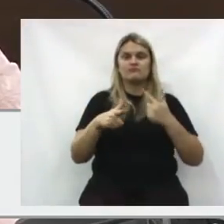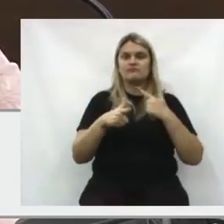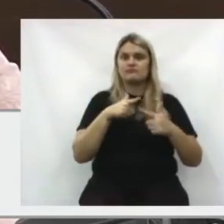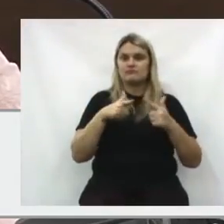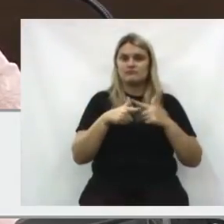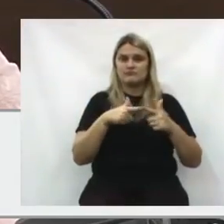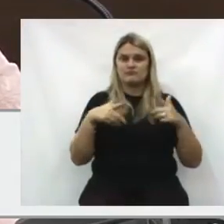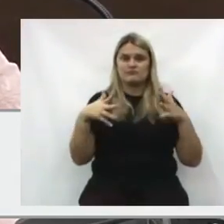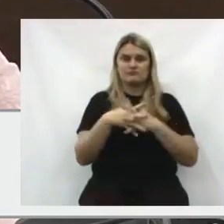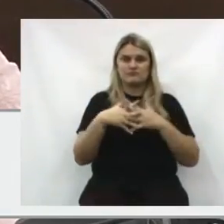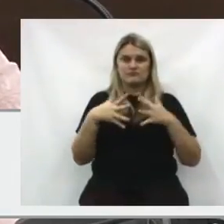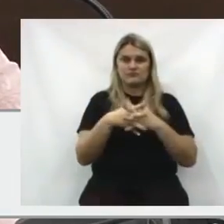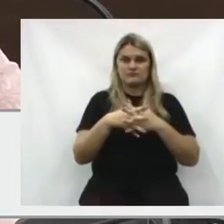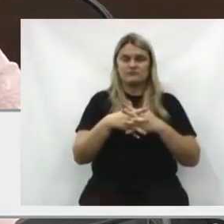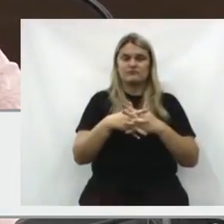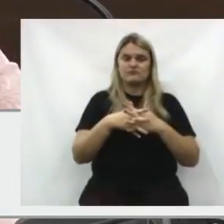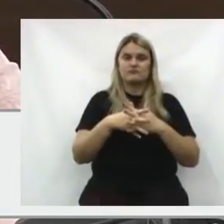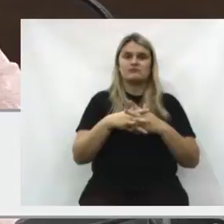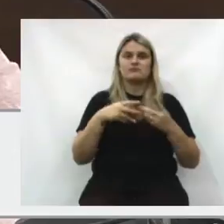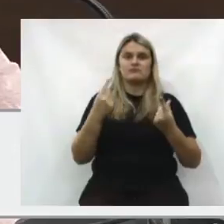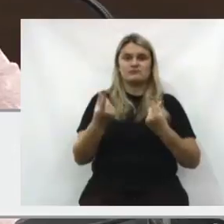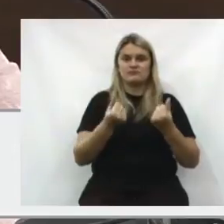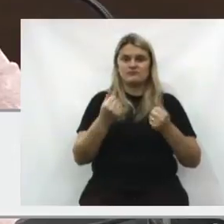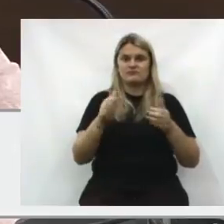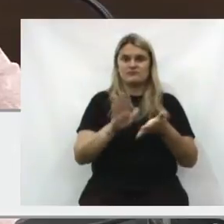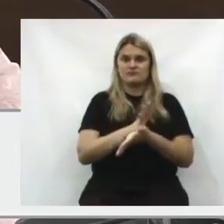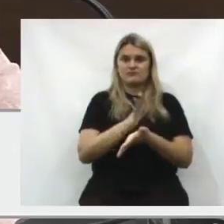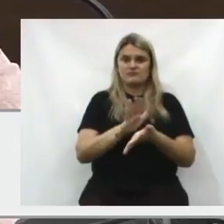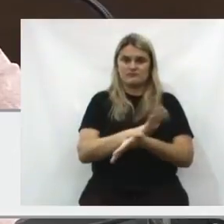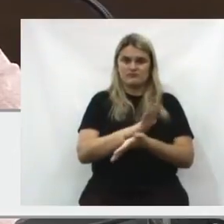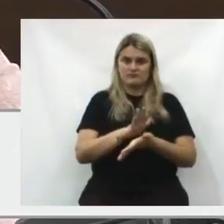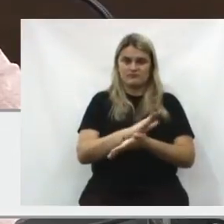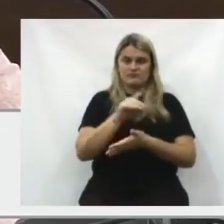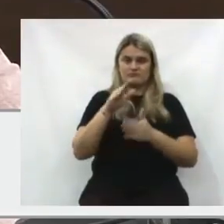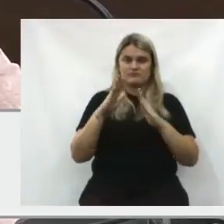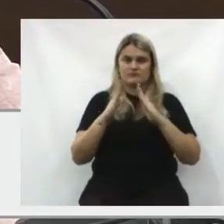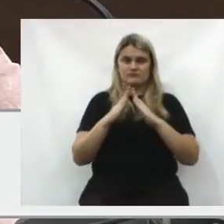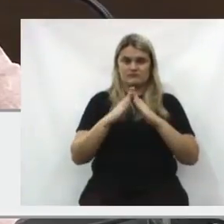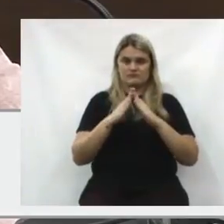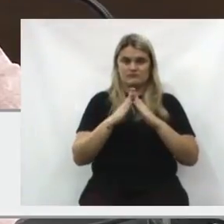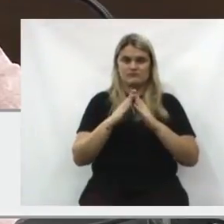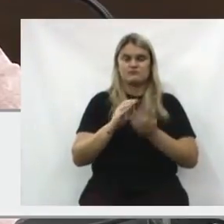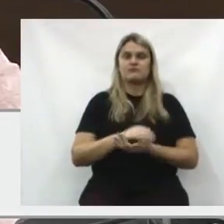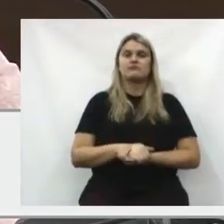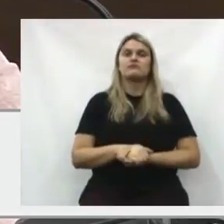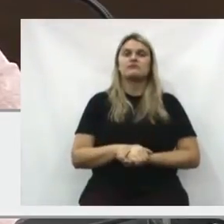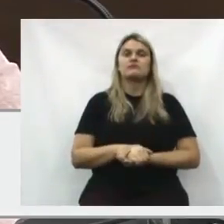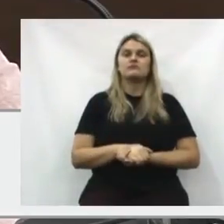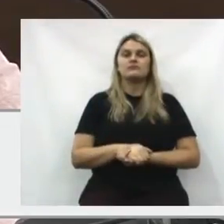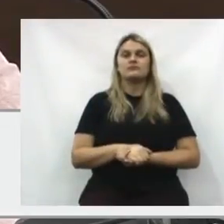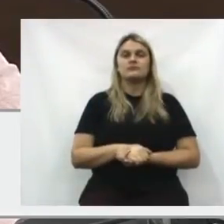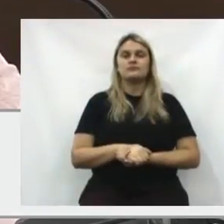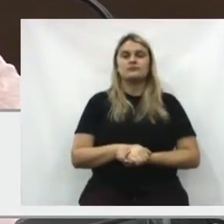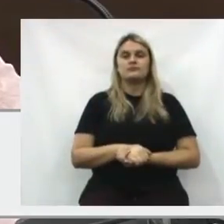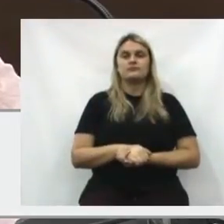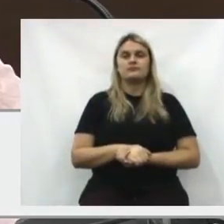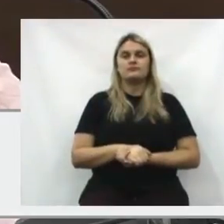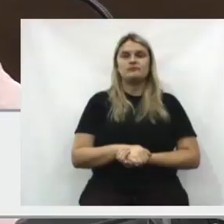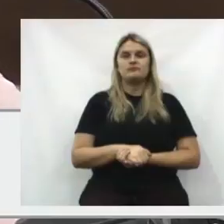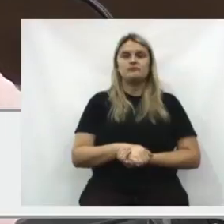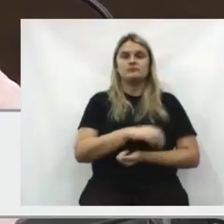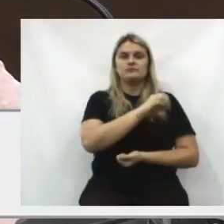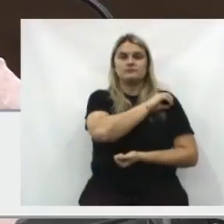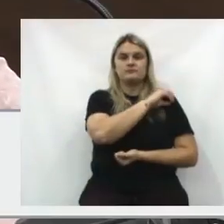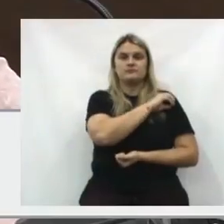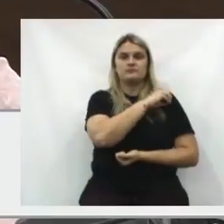como para veículos, causando transtornos e danos financeiros aos moradores do bairro e seus visitantes.